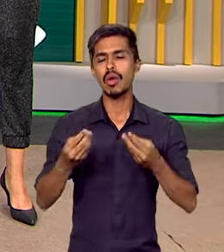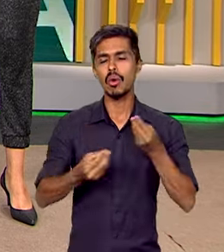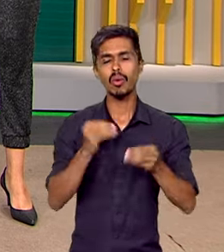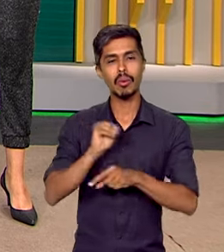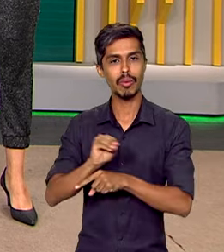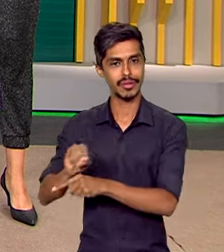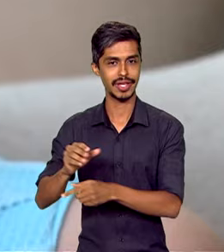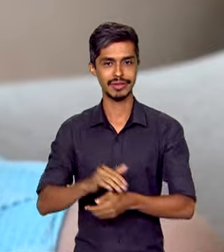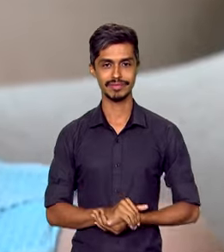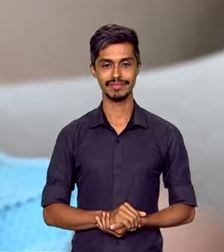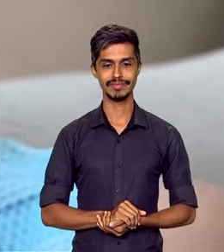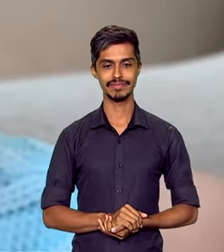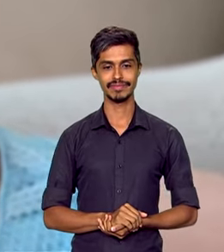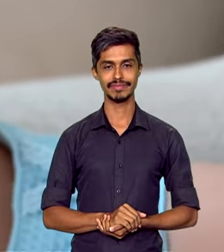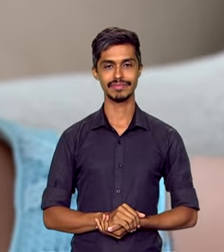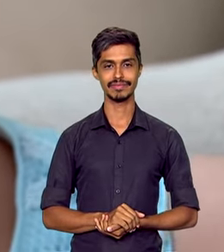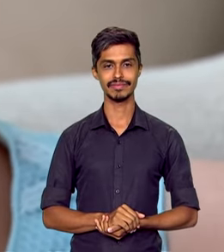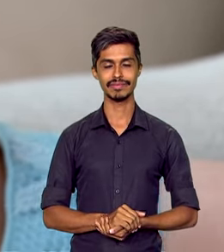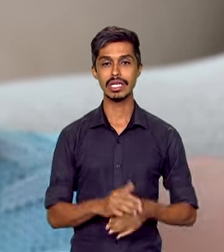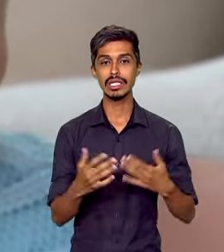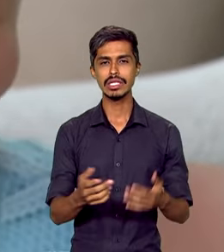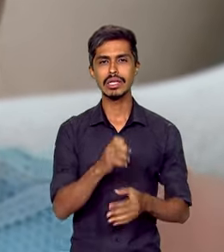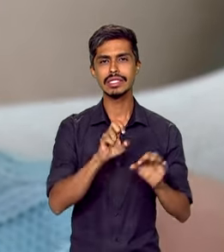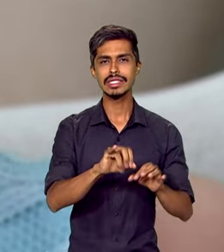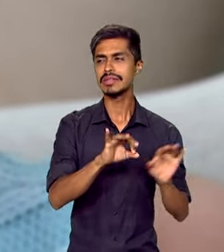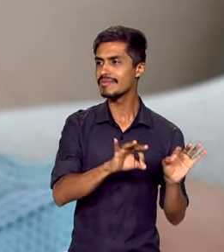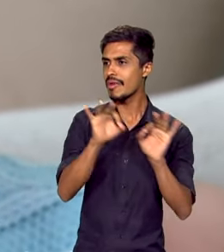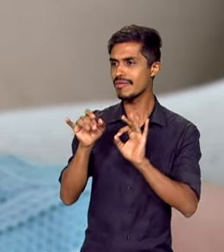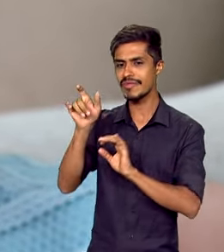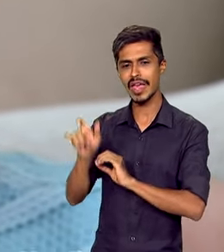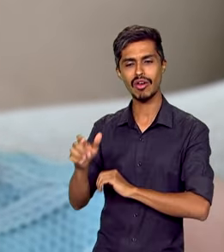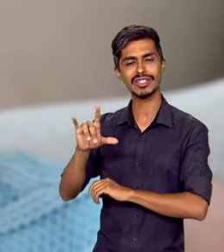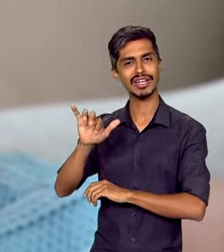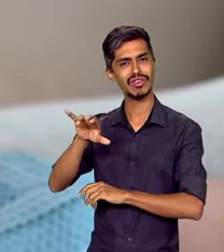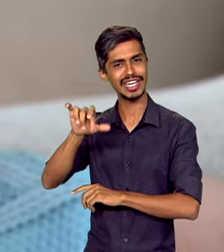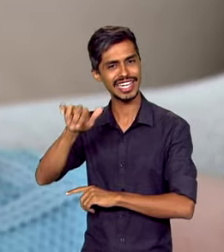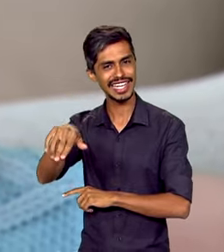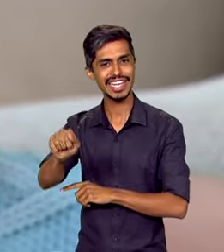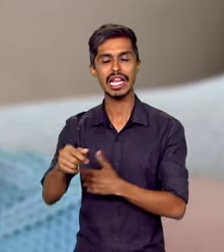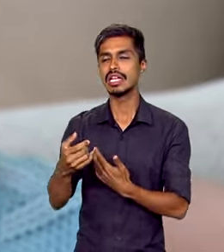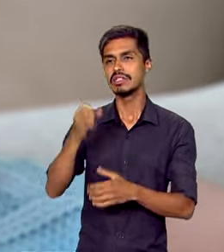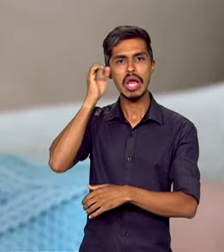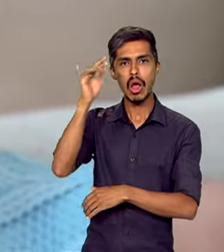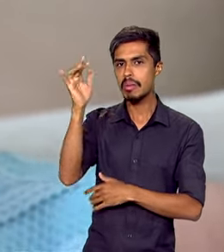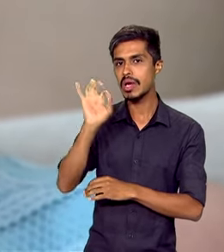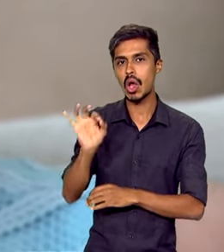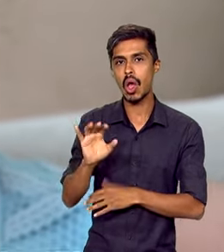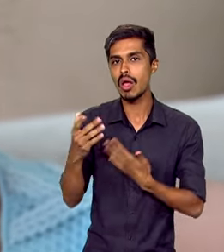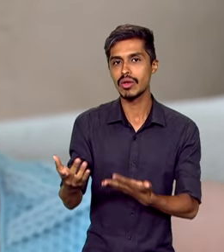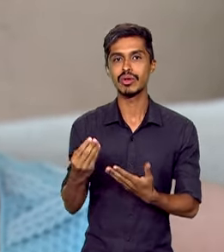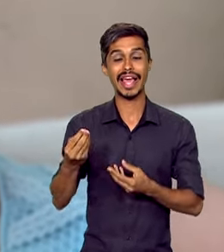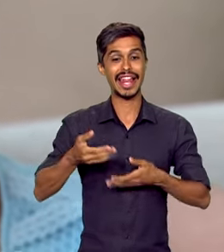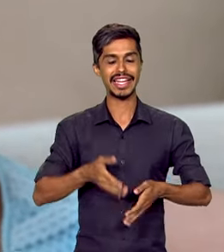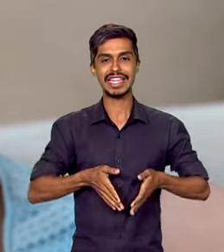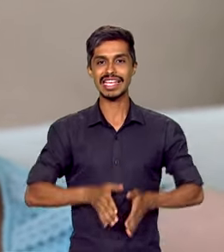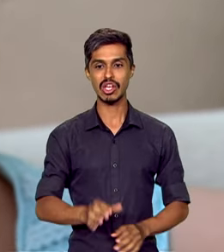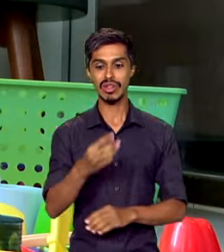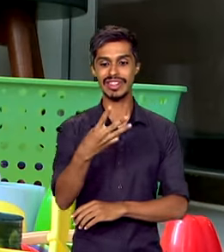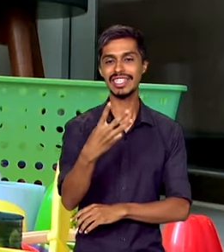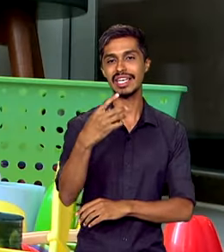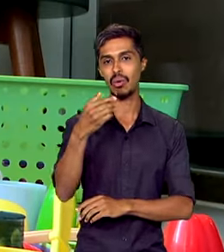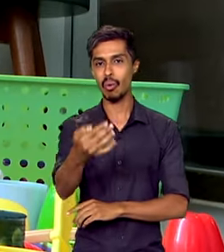das famílias quem vê hoje a Carolina não imagina que ela nasceu de 34